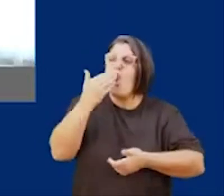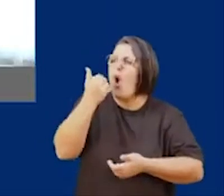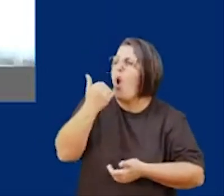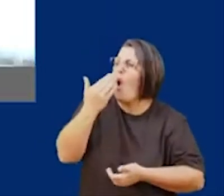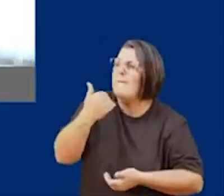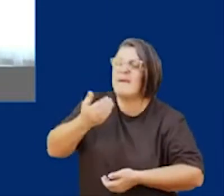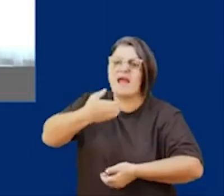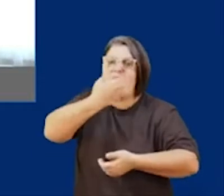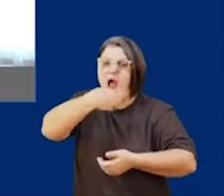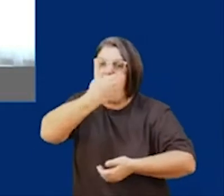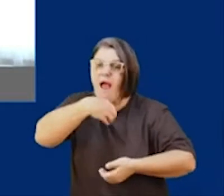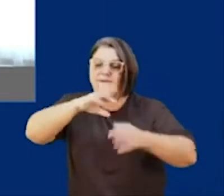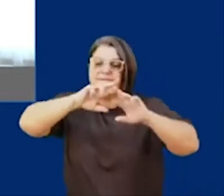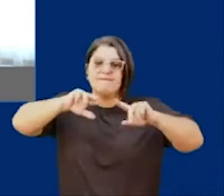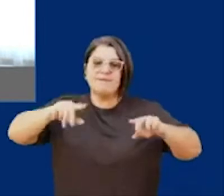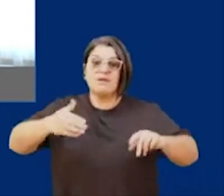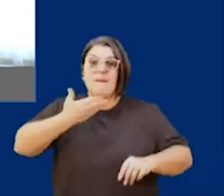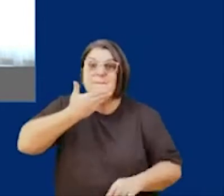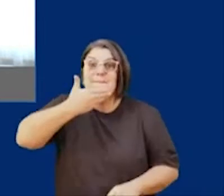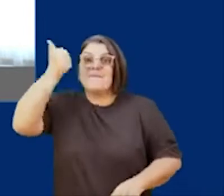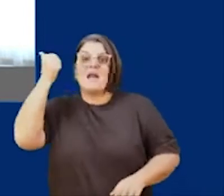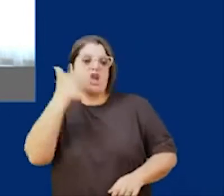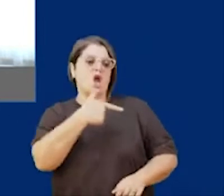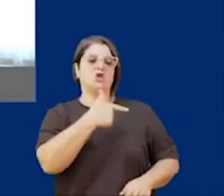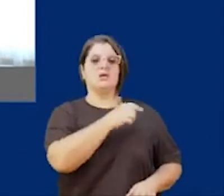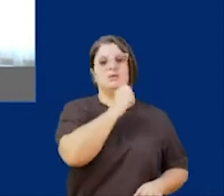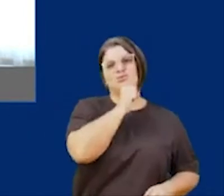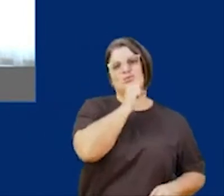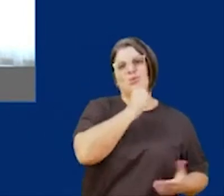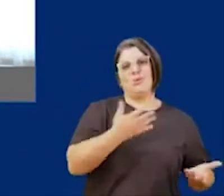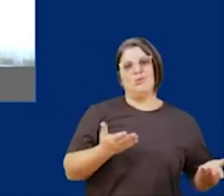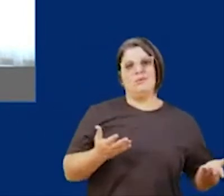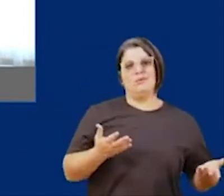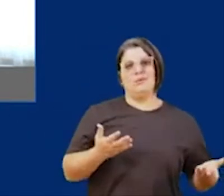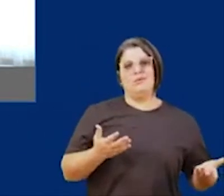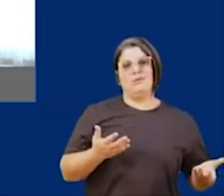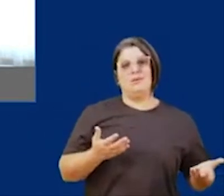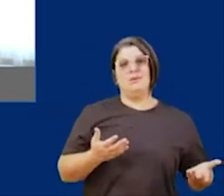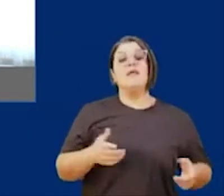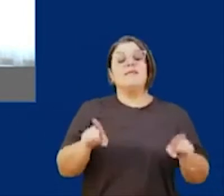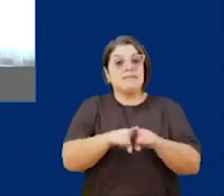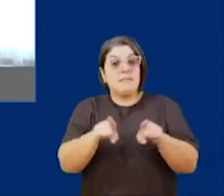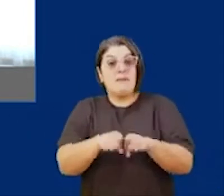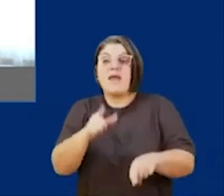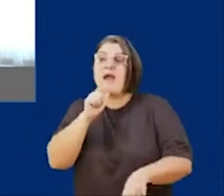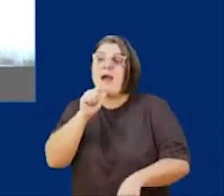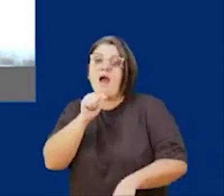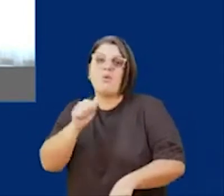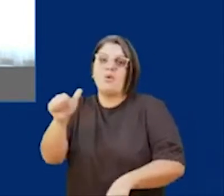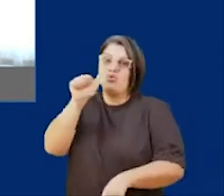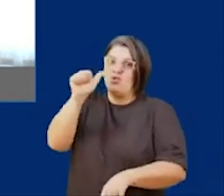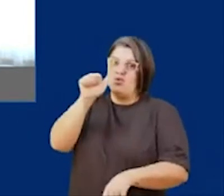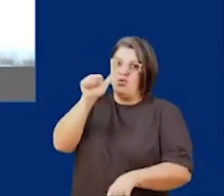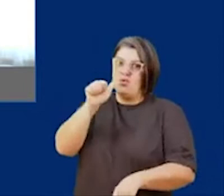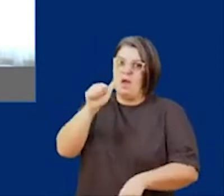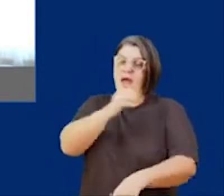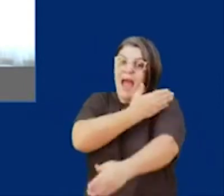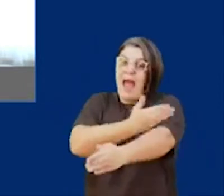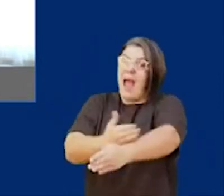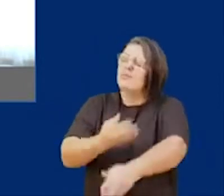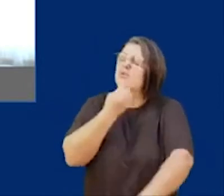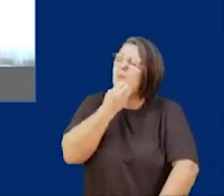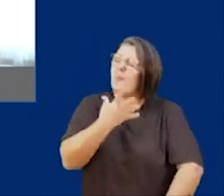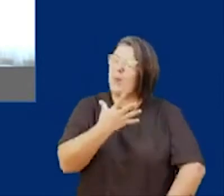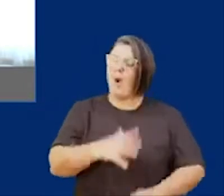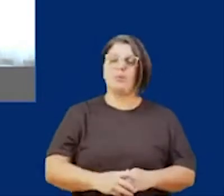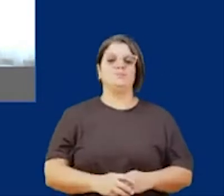melhor do que oferecer o suco. E para hidratar a criança, acostumar a criança a beber água, que é muito importante que ela crie esse hábito de beber água, né? Uma outra